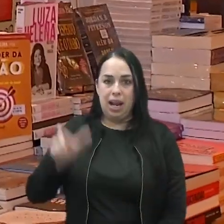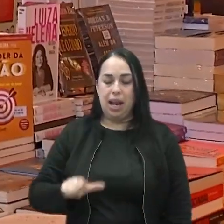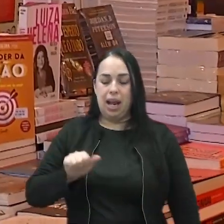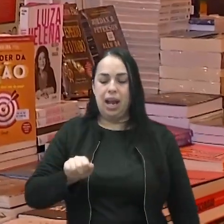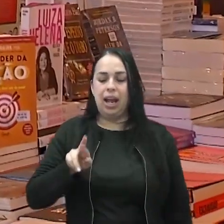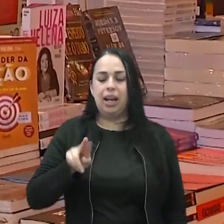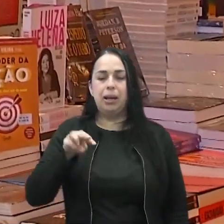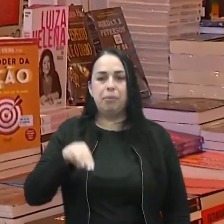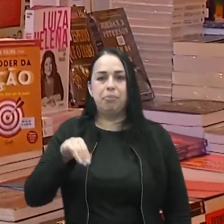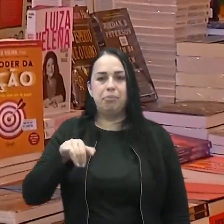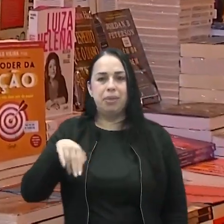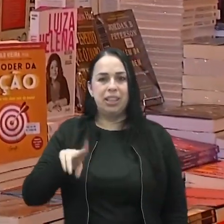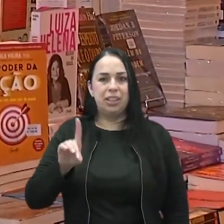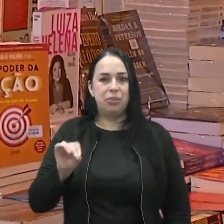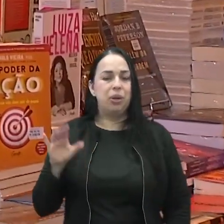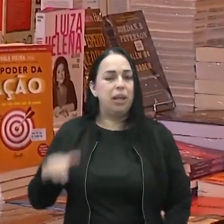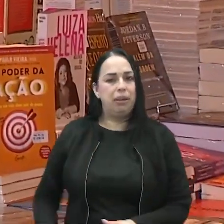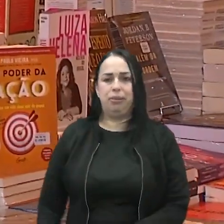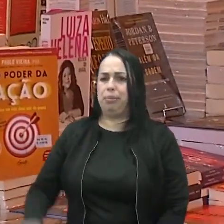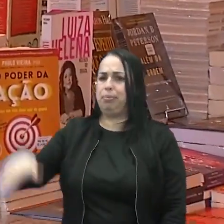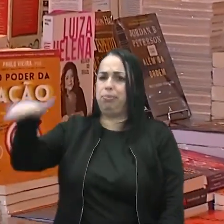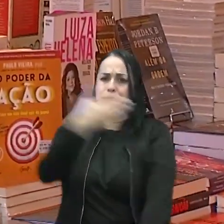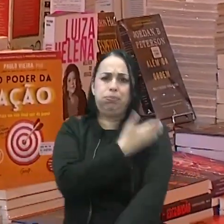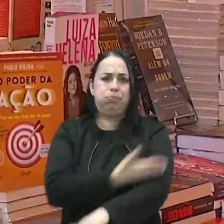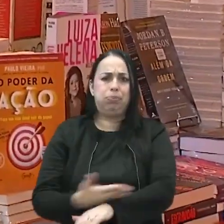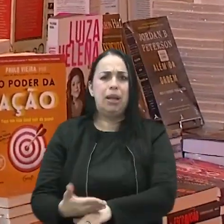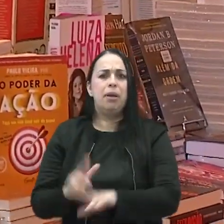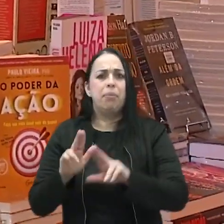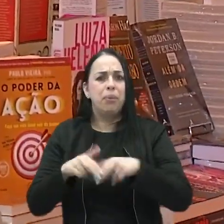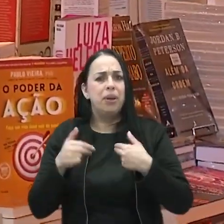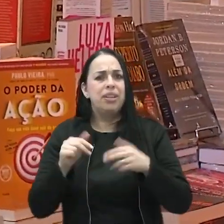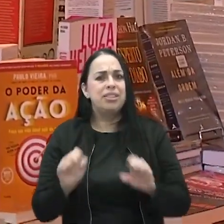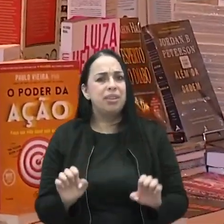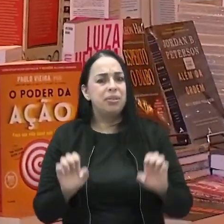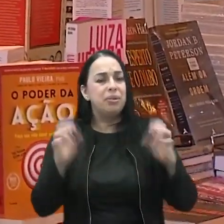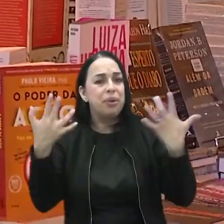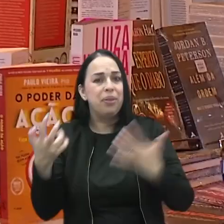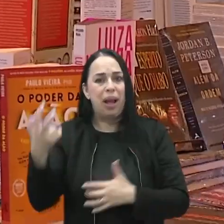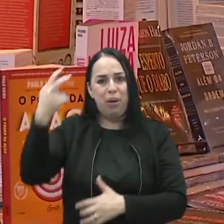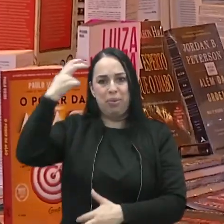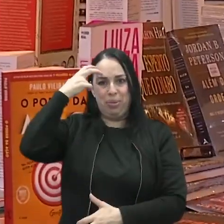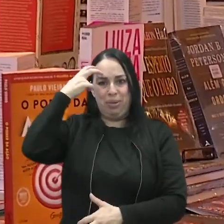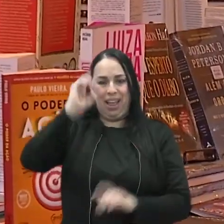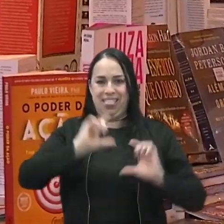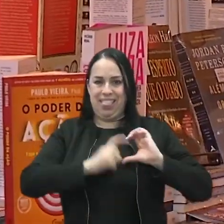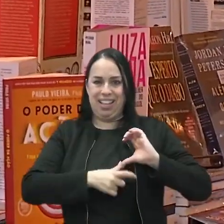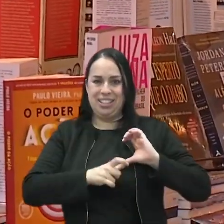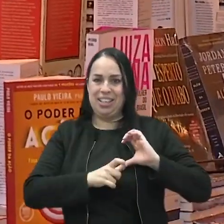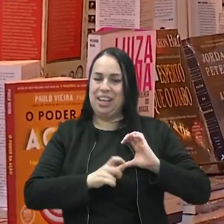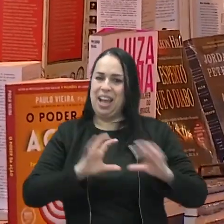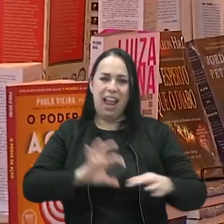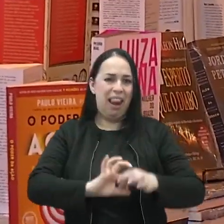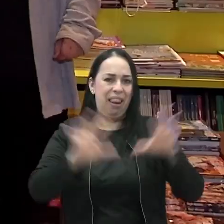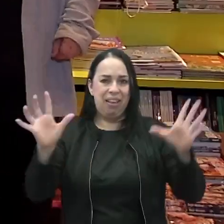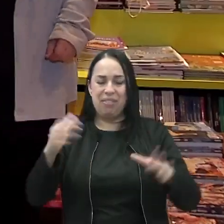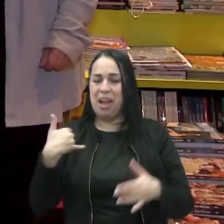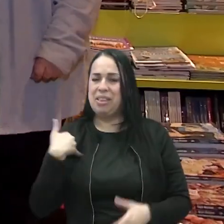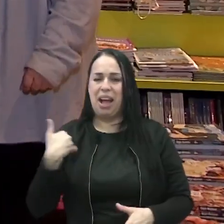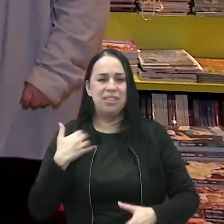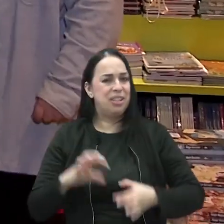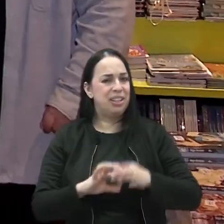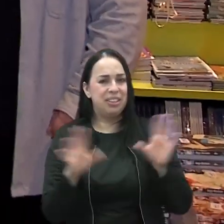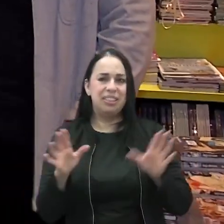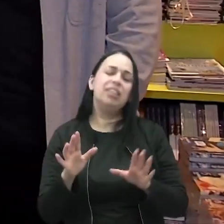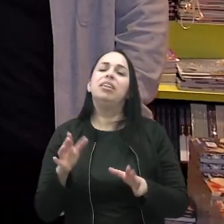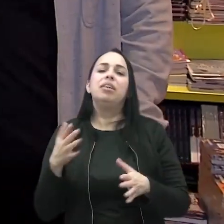Para Armindo, geek desde a infância, celebrar a paixão pela cultura nerd não tem idade. O